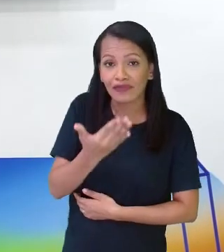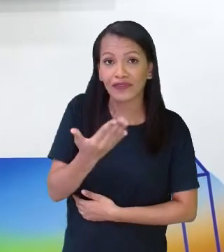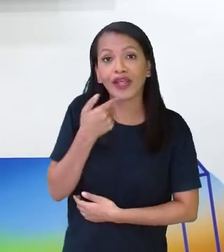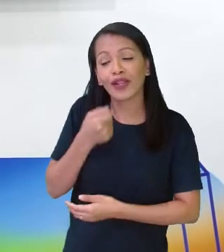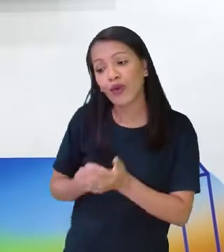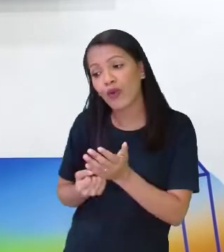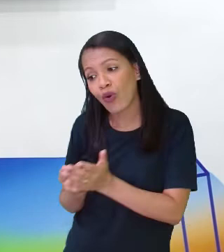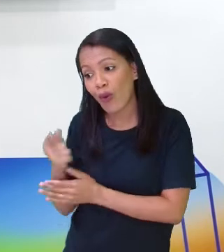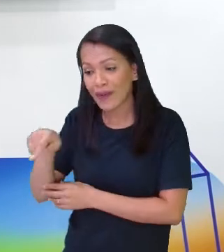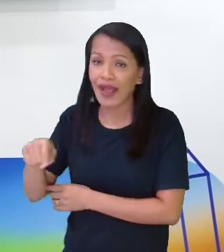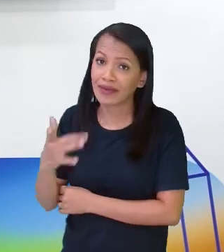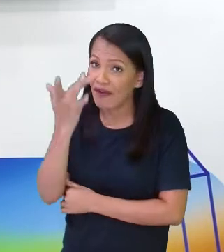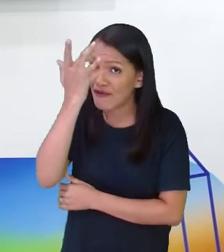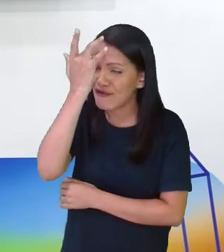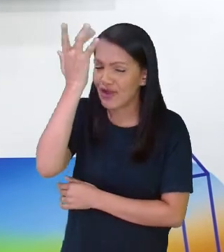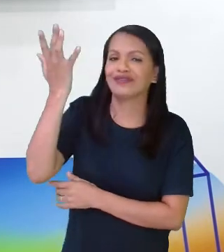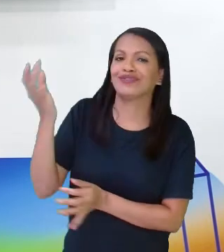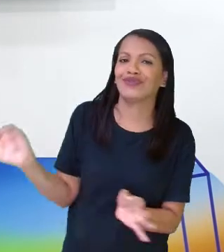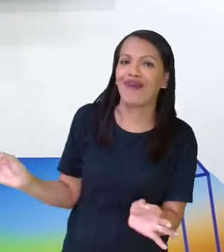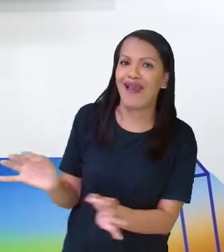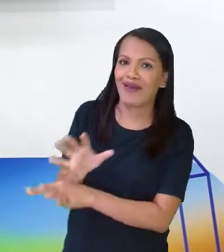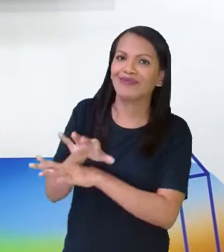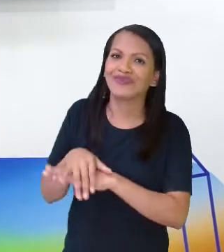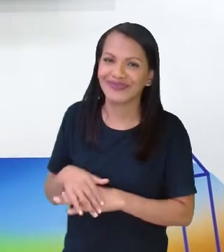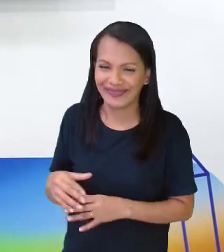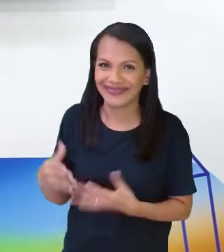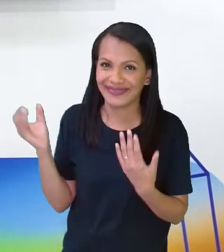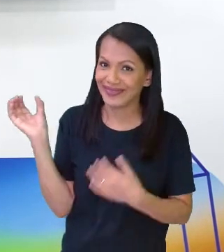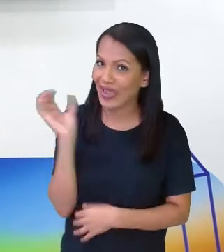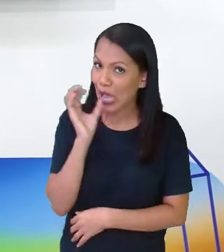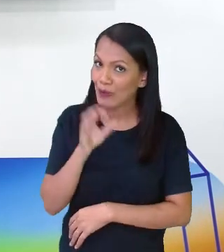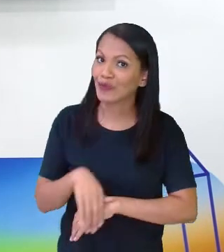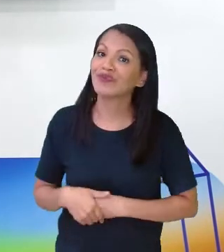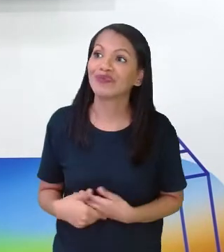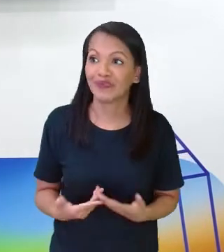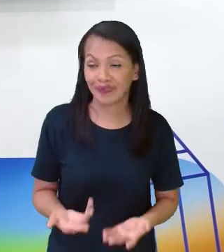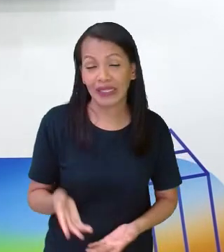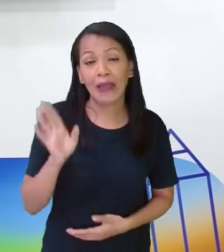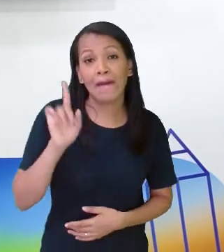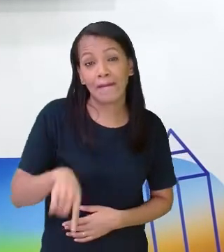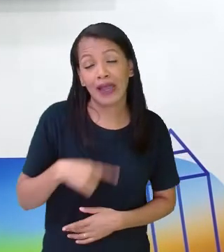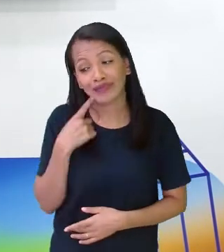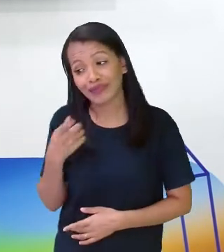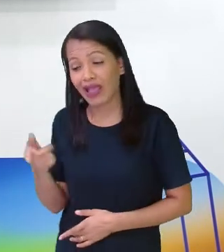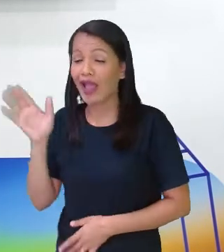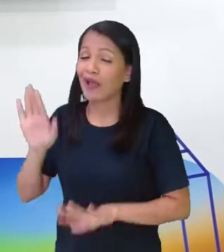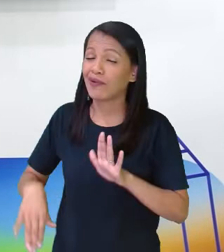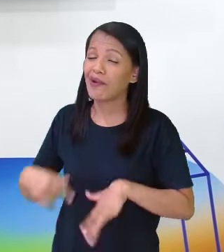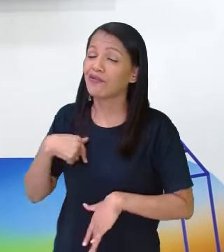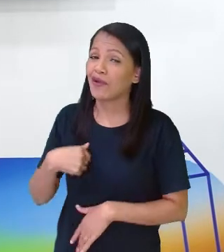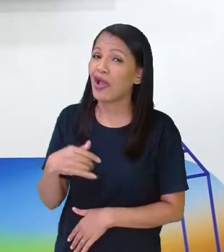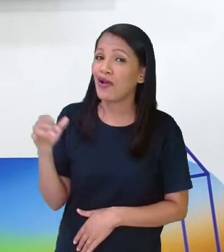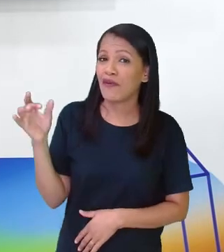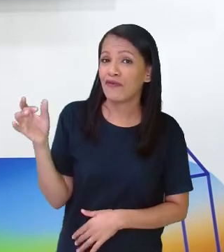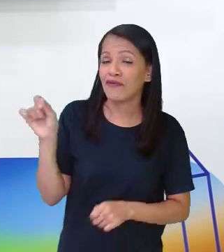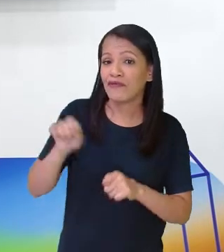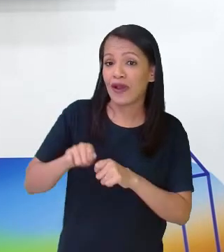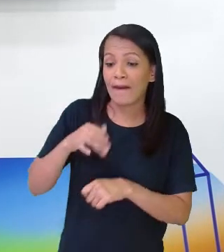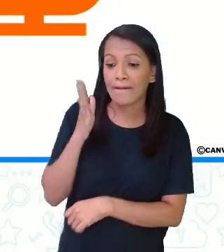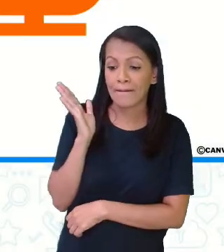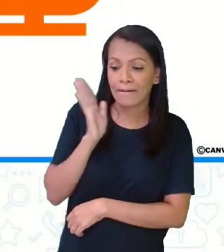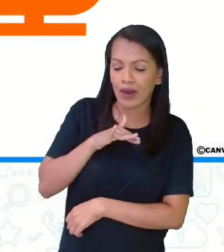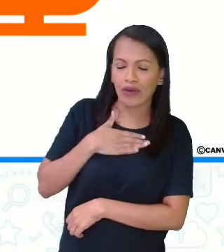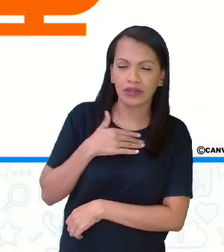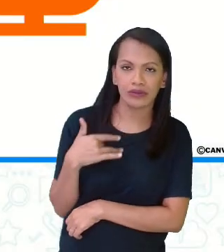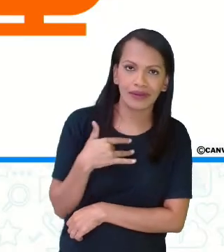forma industrializada, mas muitas vezes esses alimentos aí não vão estar aí fazendo bem à nossa saúde. Então a gente precisa manter